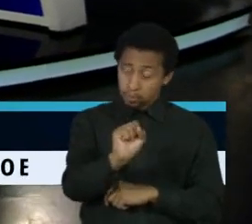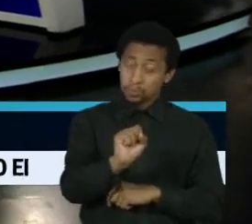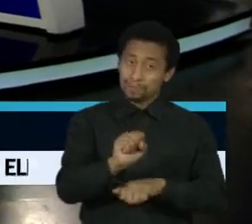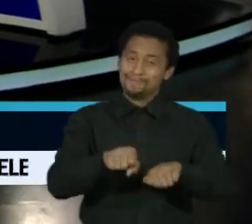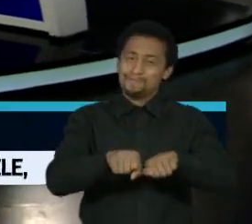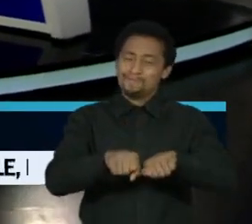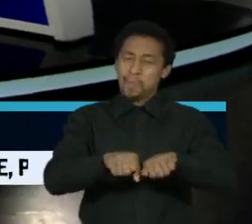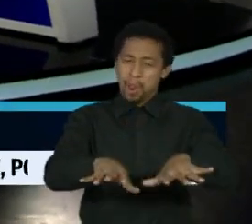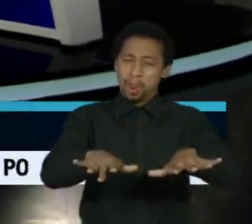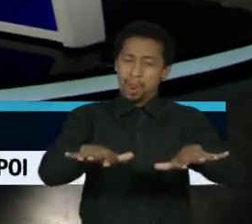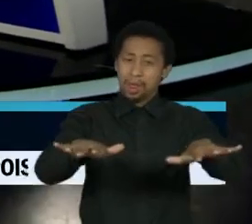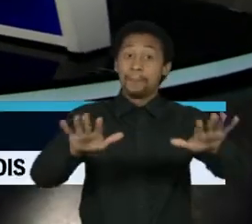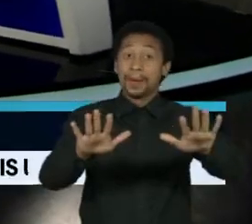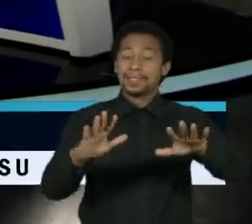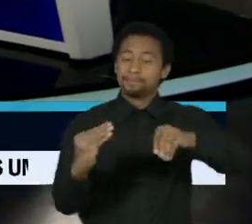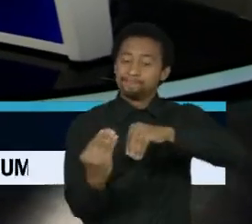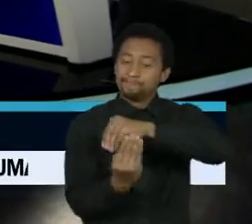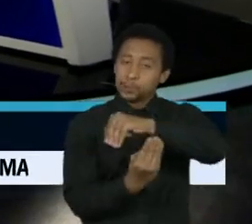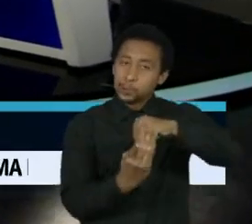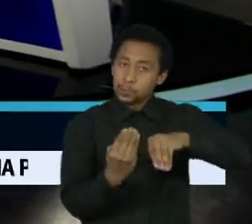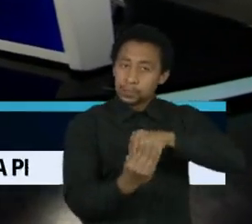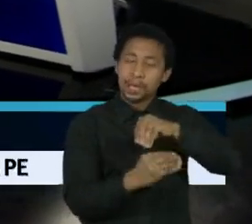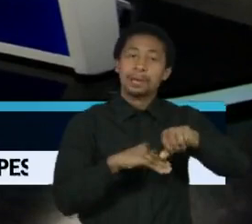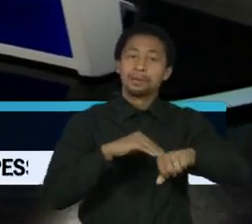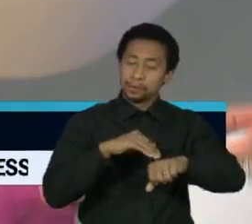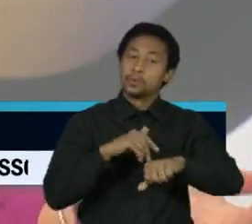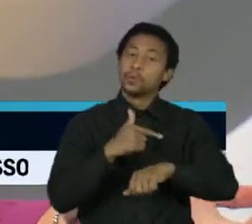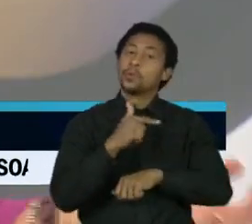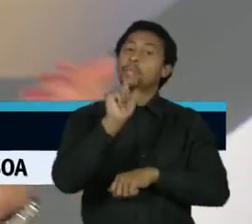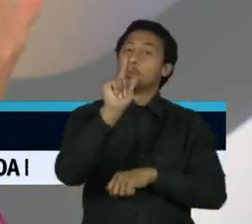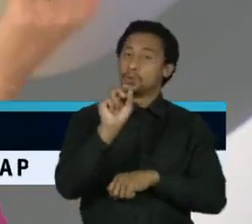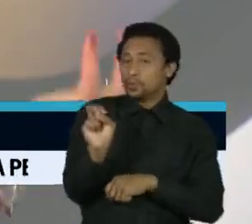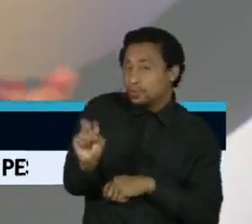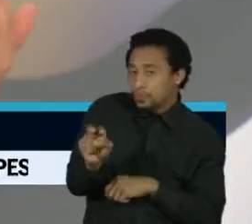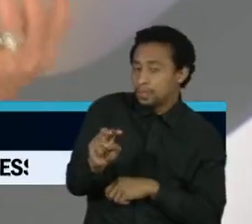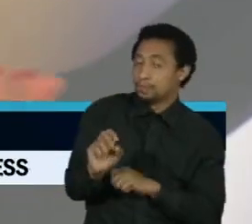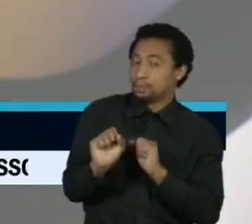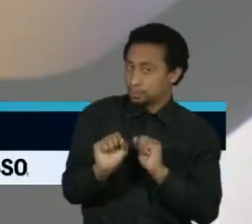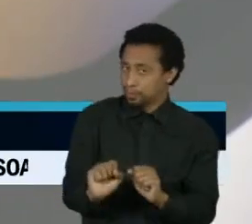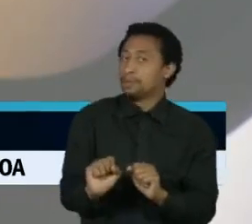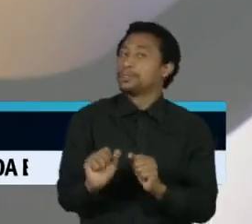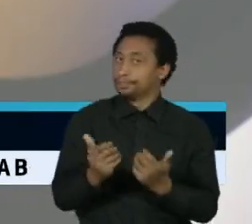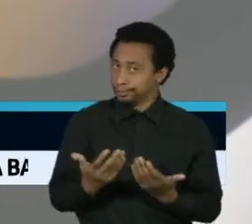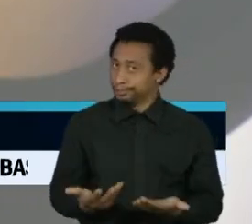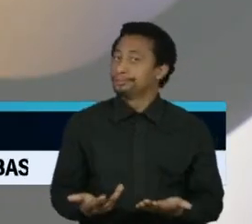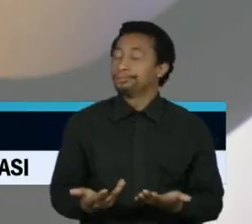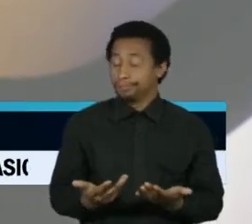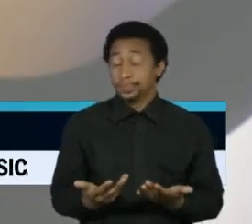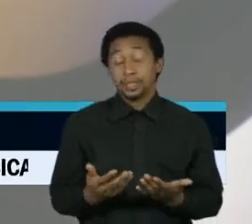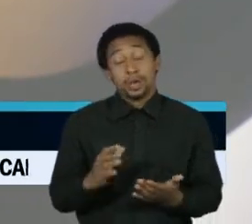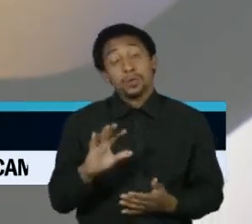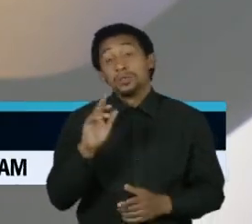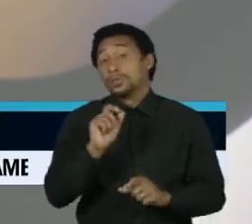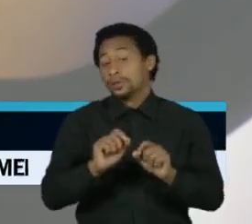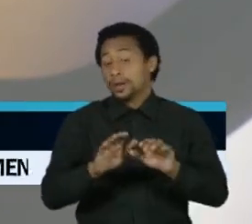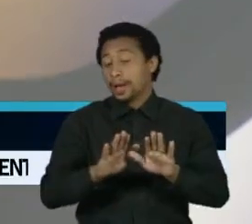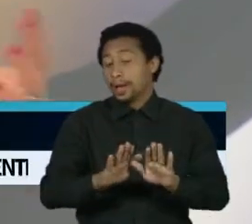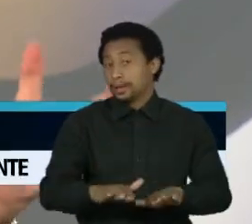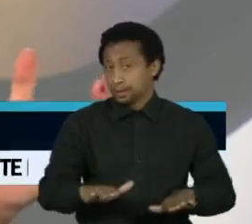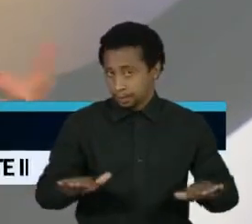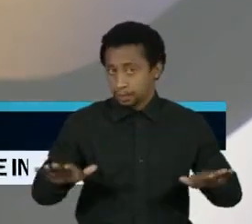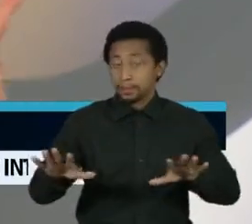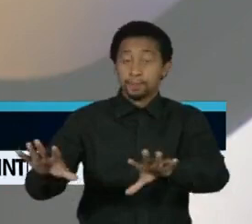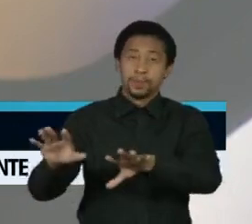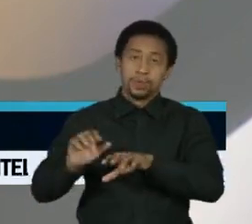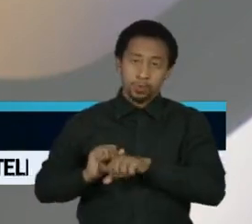nisso daí ou seja ele tá envolvido Mas deve ter mais coisa por trás disso inclusive i30 sem pote dessas crianças terem